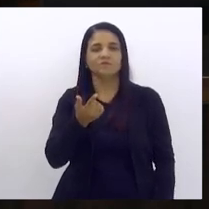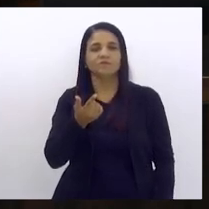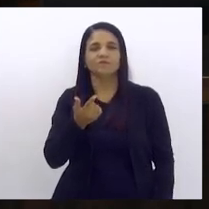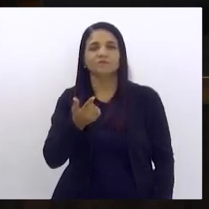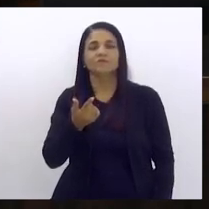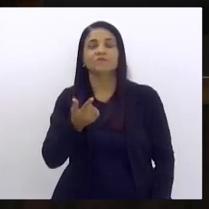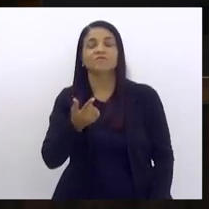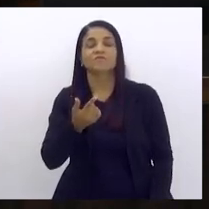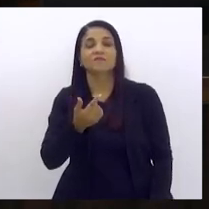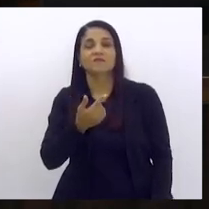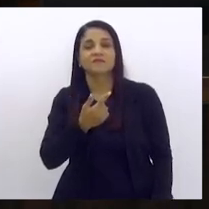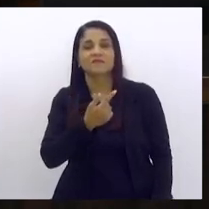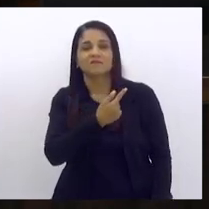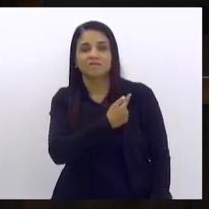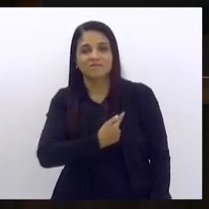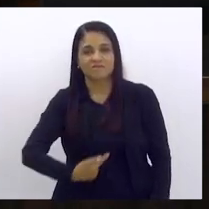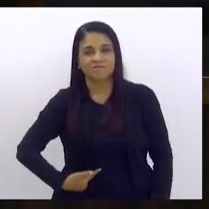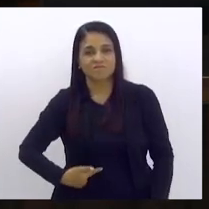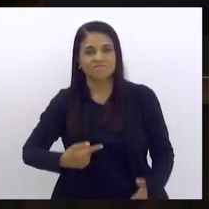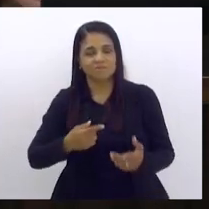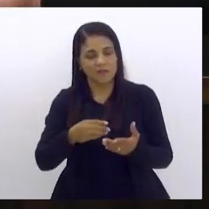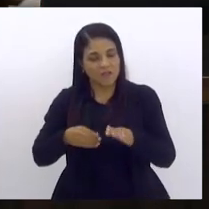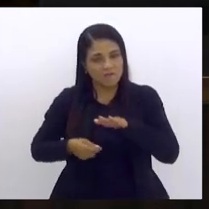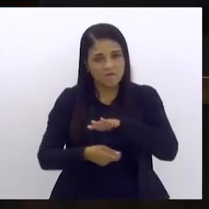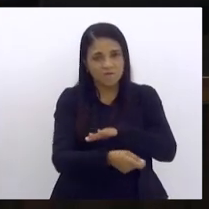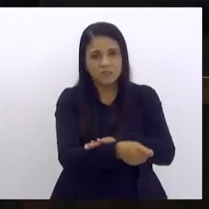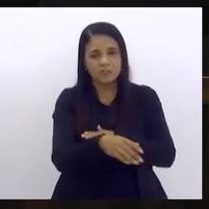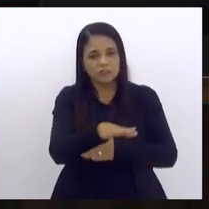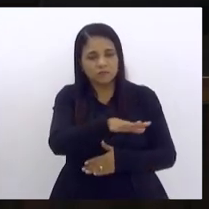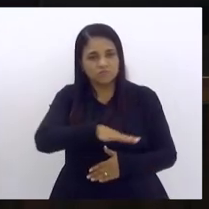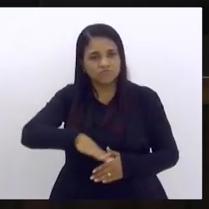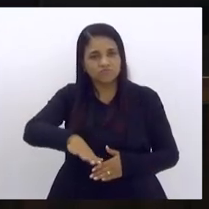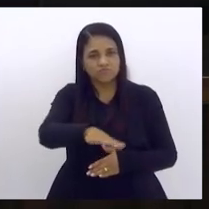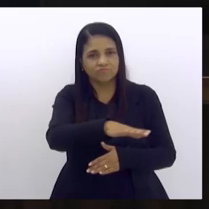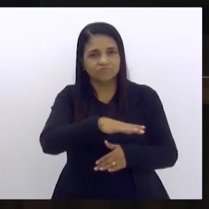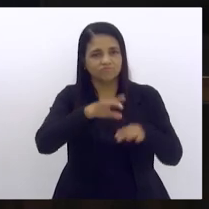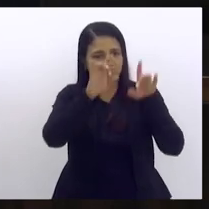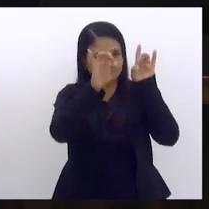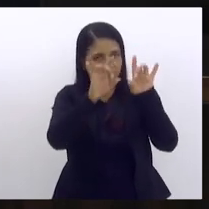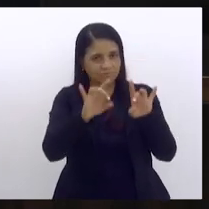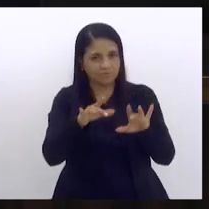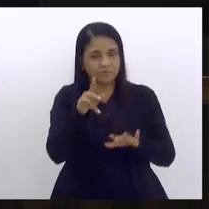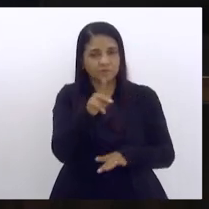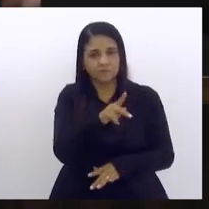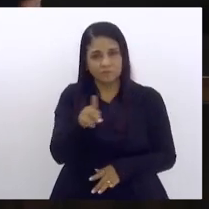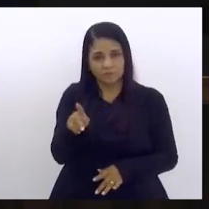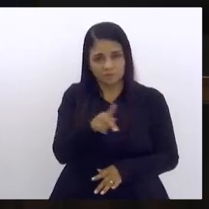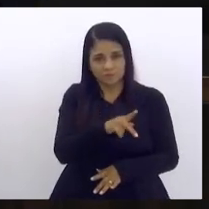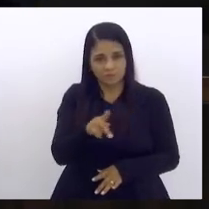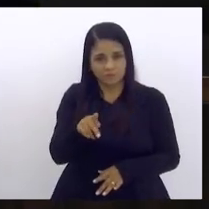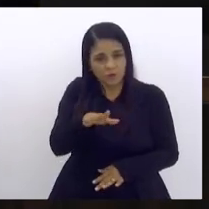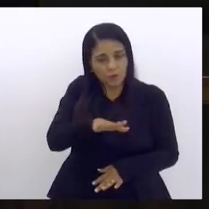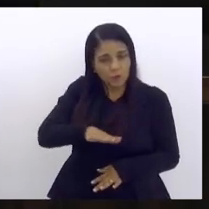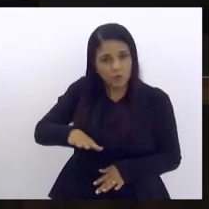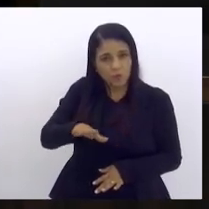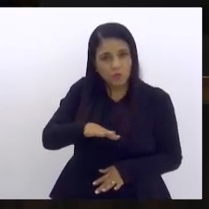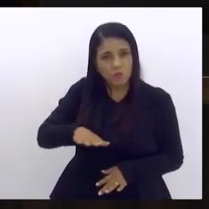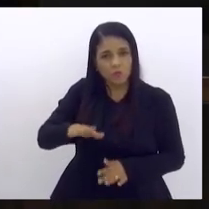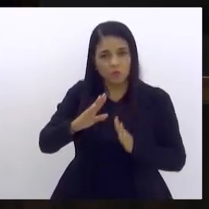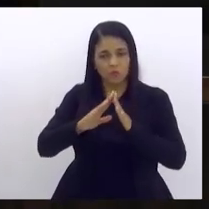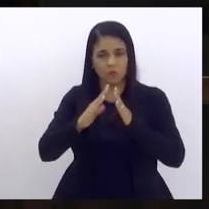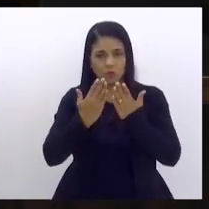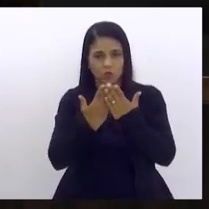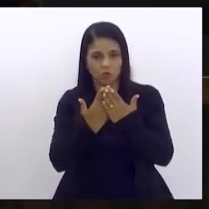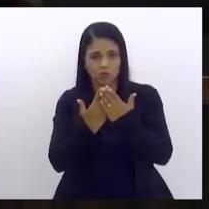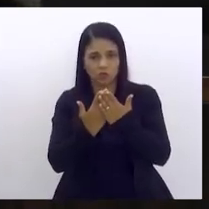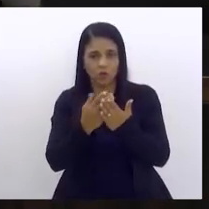de Castro e Silva, a investir no espaço destinado a uso exclusivo dos professores nas escolas públicas da rede